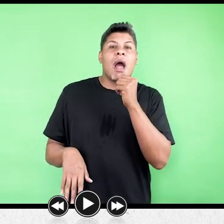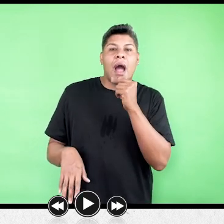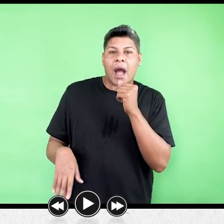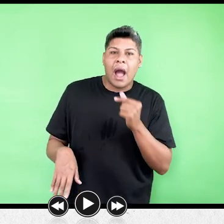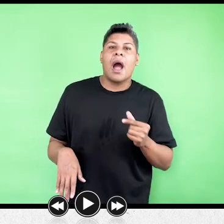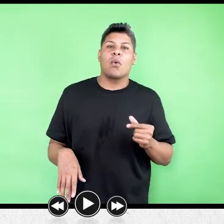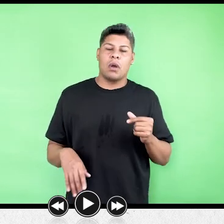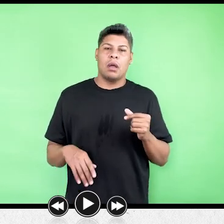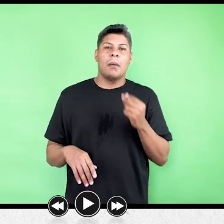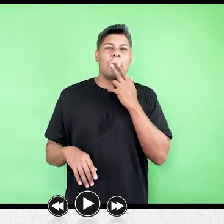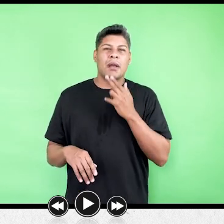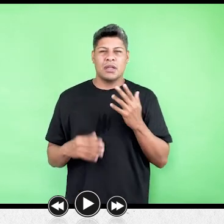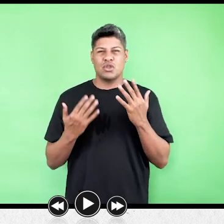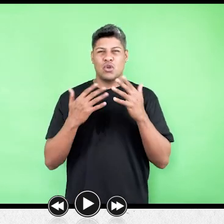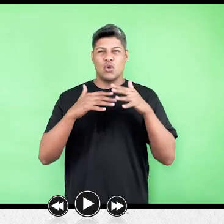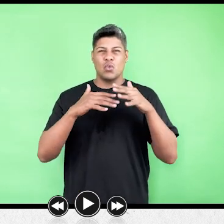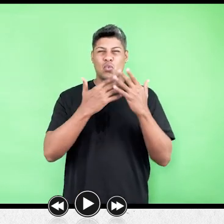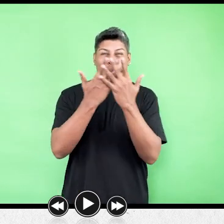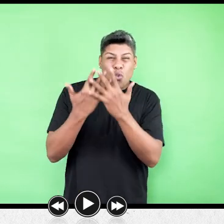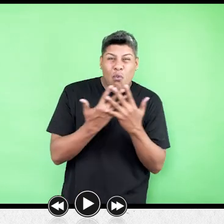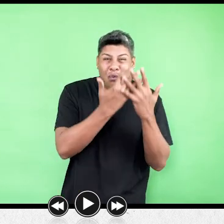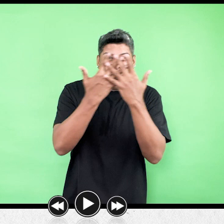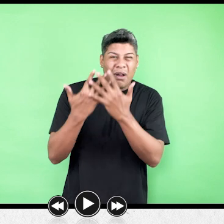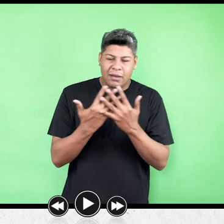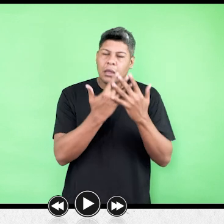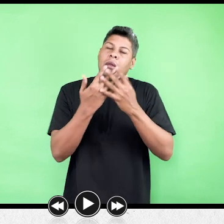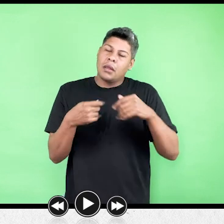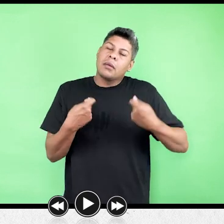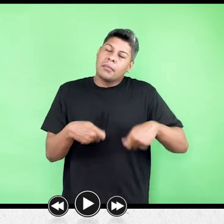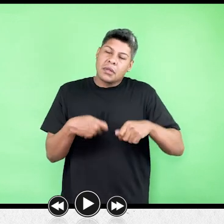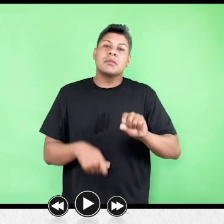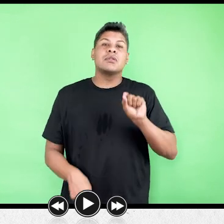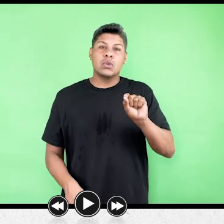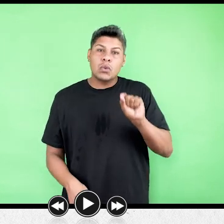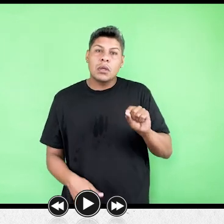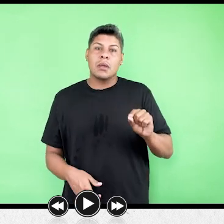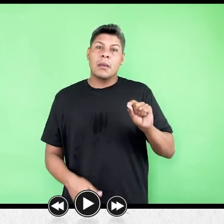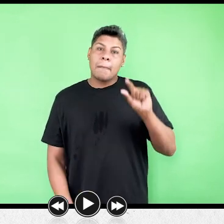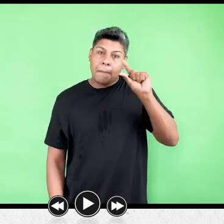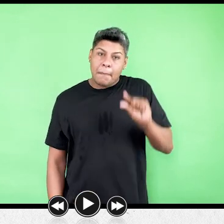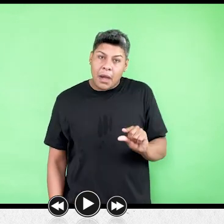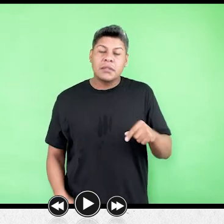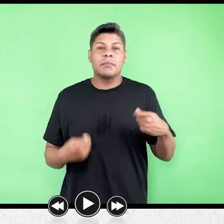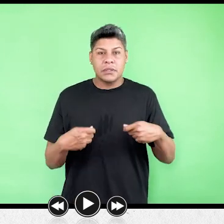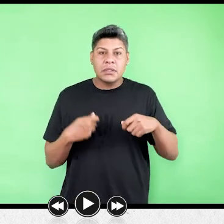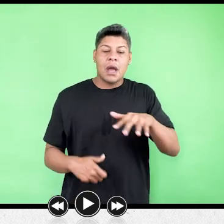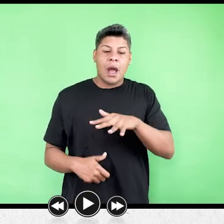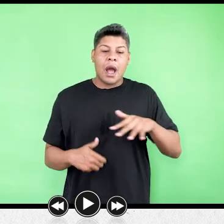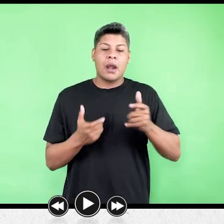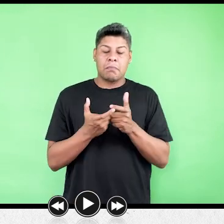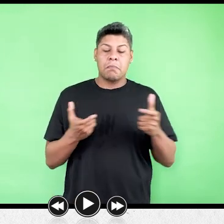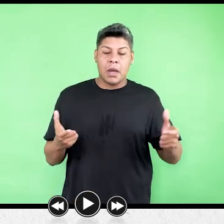baixíssima turbidez, né? E aí, consequentemente, eu vou precisar, como essa taxa de filtração é muito baixa, eu vou precisar de uma área muito grande